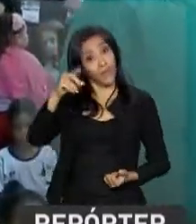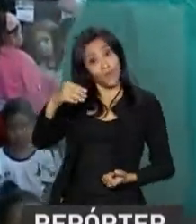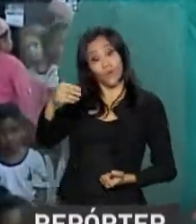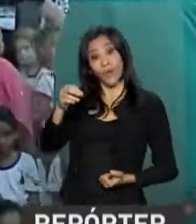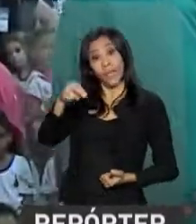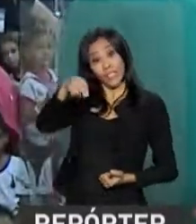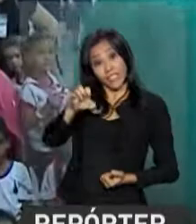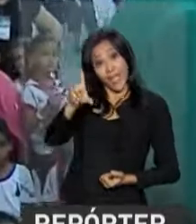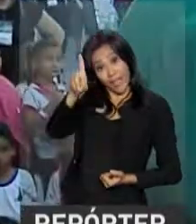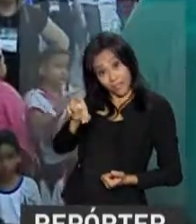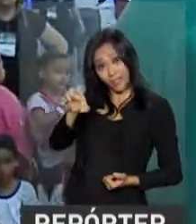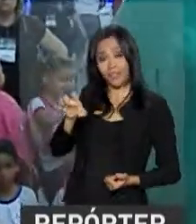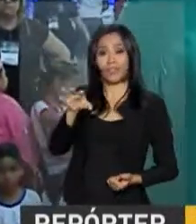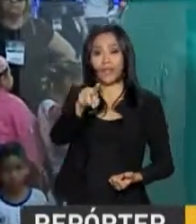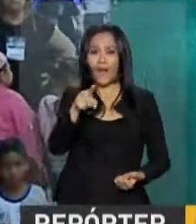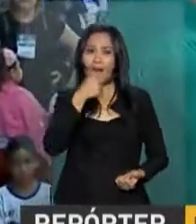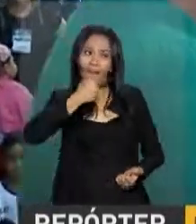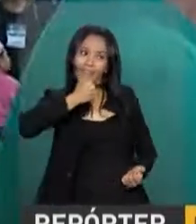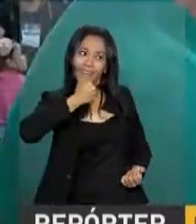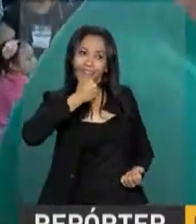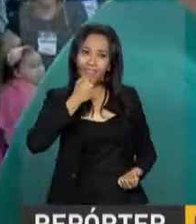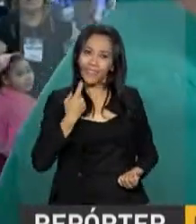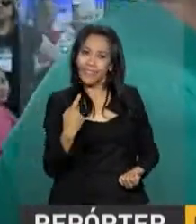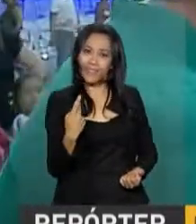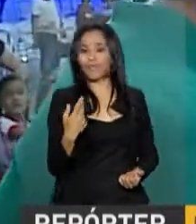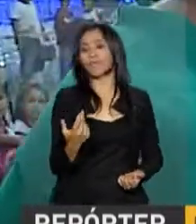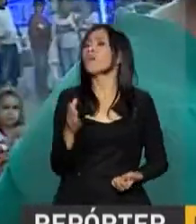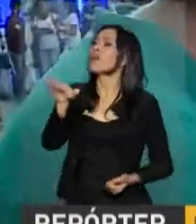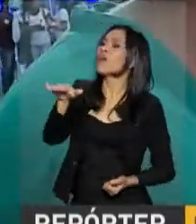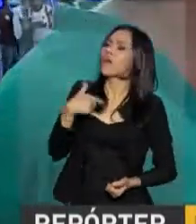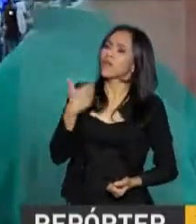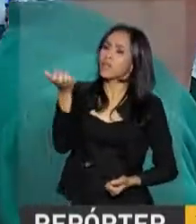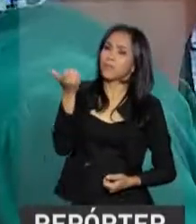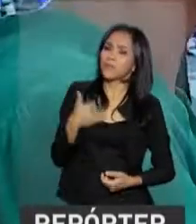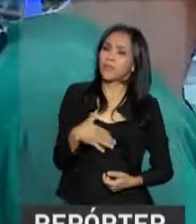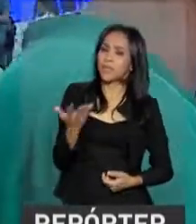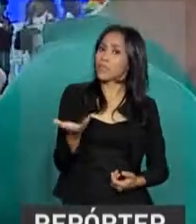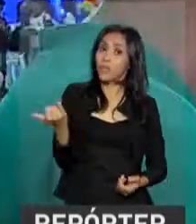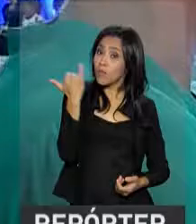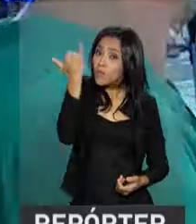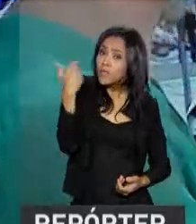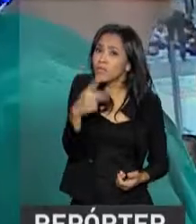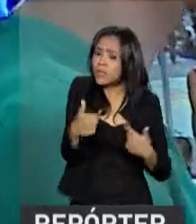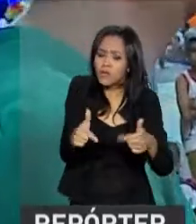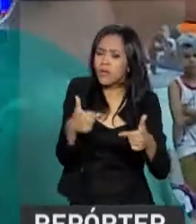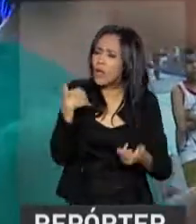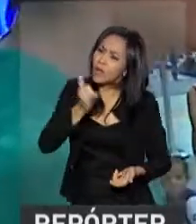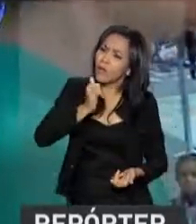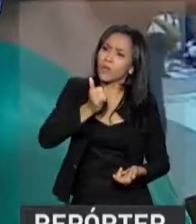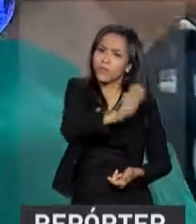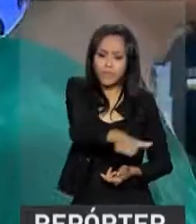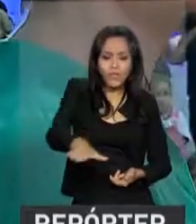Niedia, pessoal. Olha, a gente está dando entrevista. Niedia, conta pra gente, né, qual a importância desse trabalho de contação de histórias